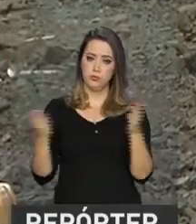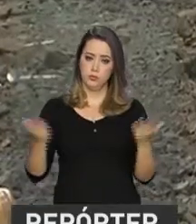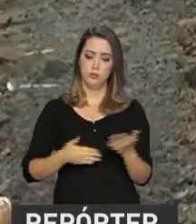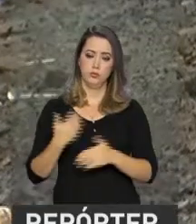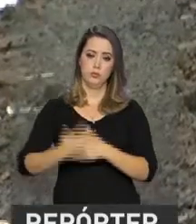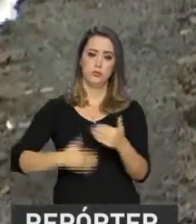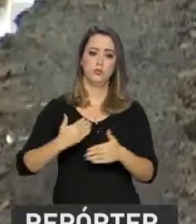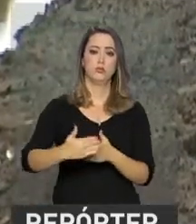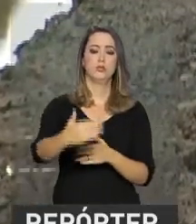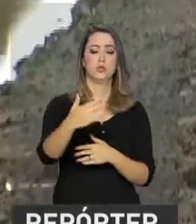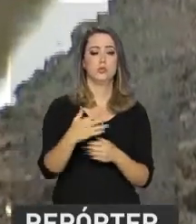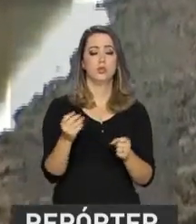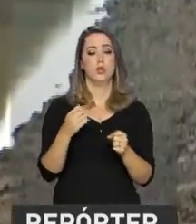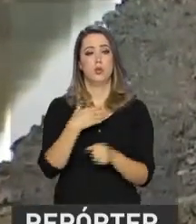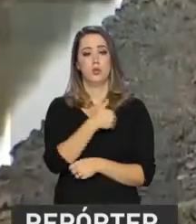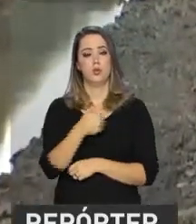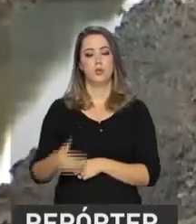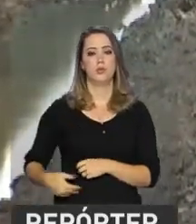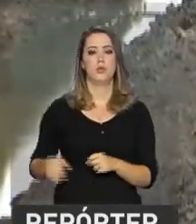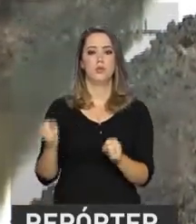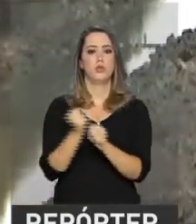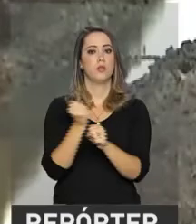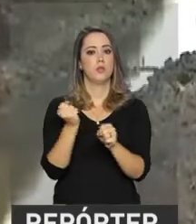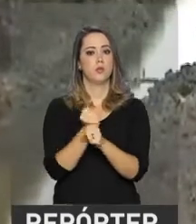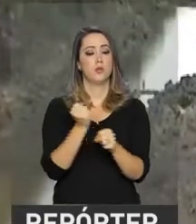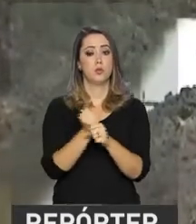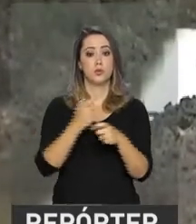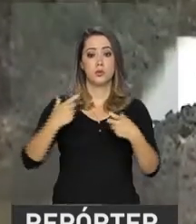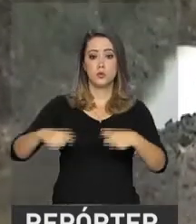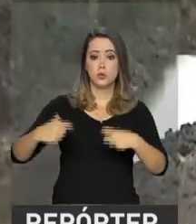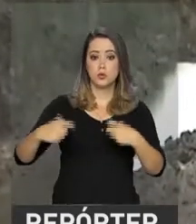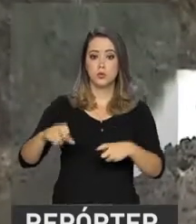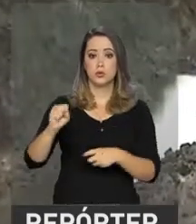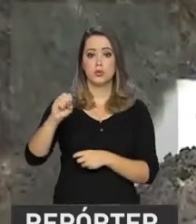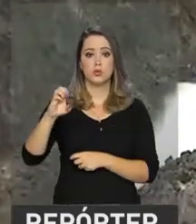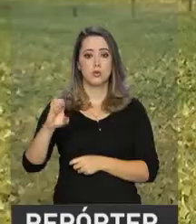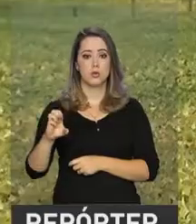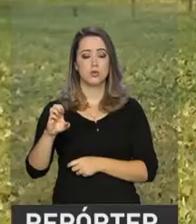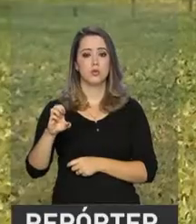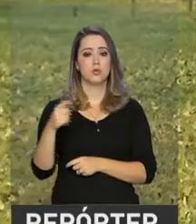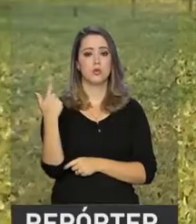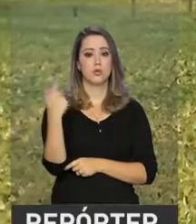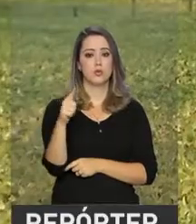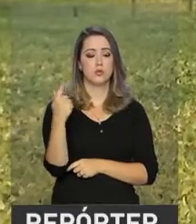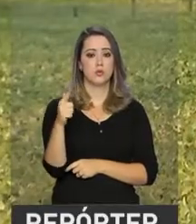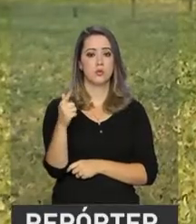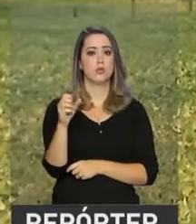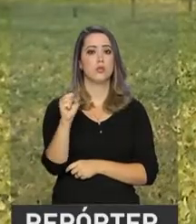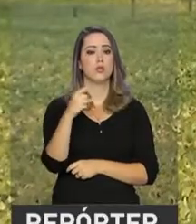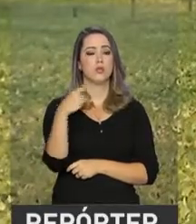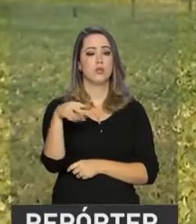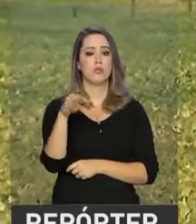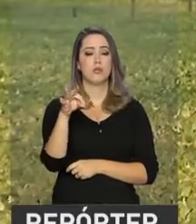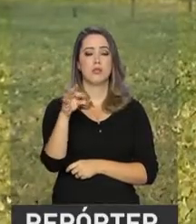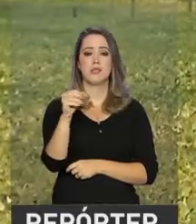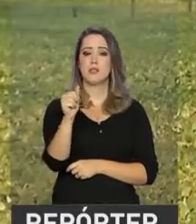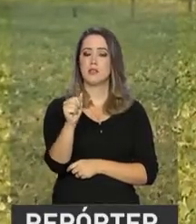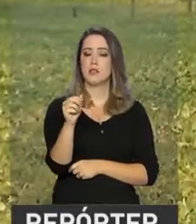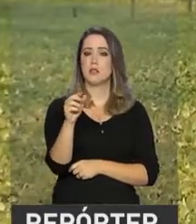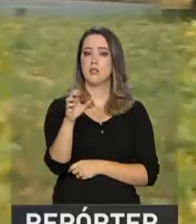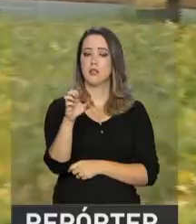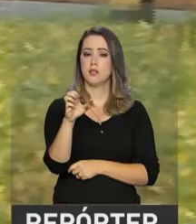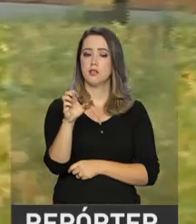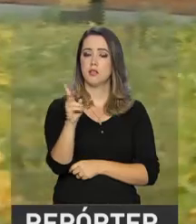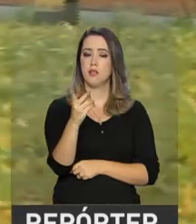Para isso, o governo vai construir o pátio intermodal do sudoeste de Goiás, no município de Santa Helena, vizinho a Rio